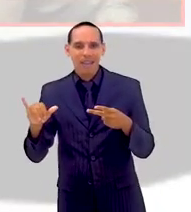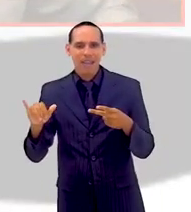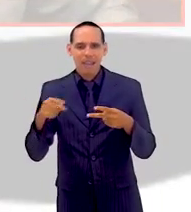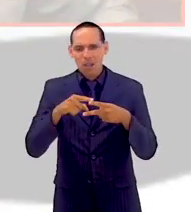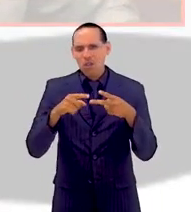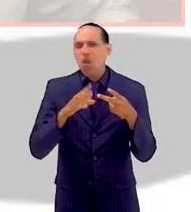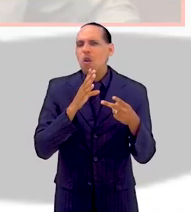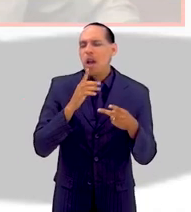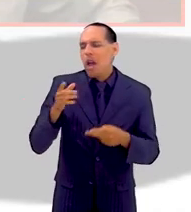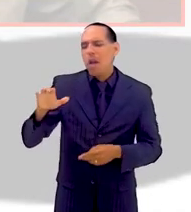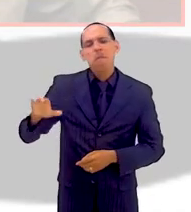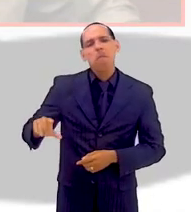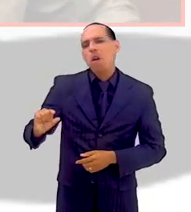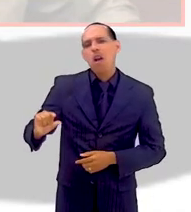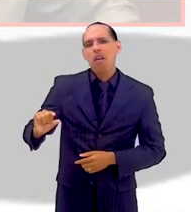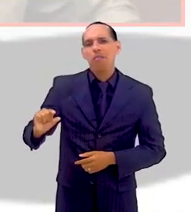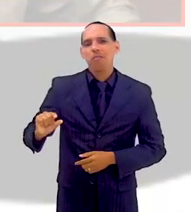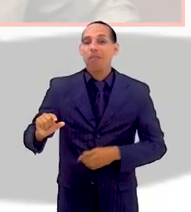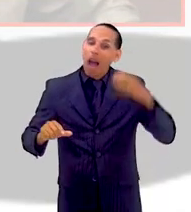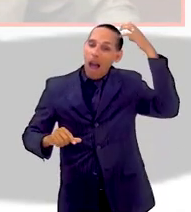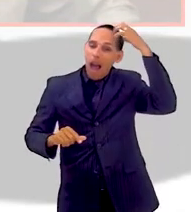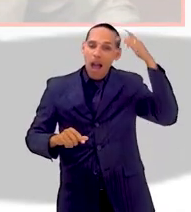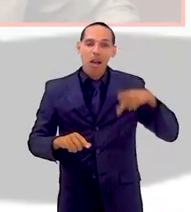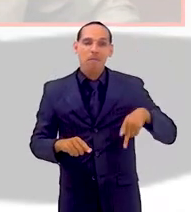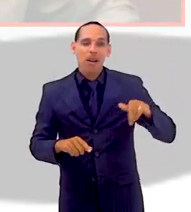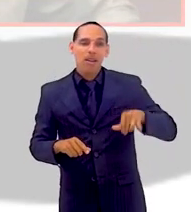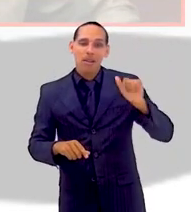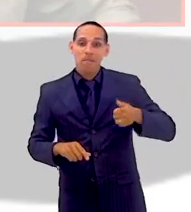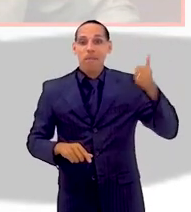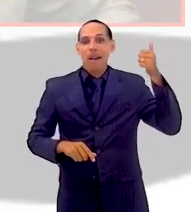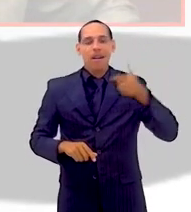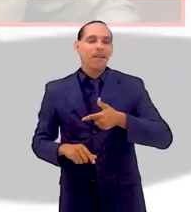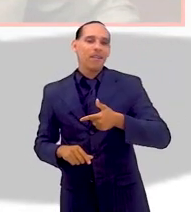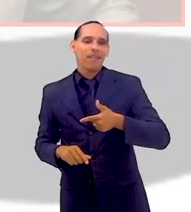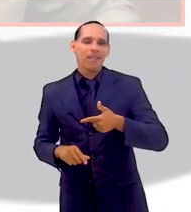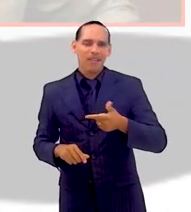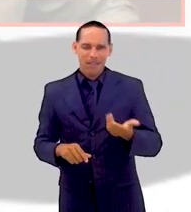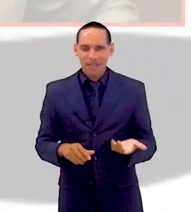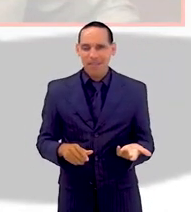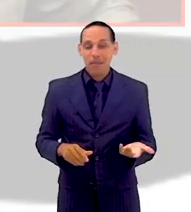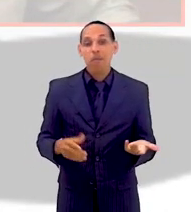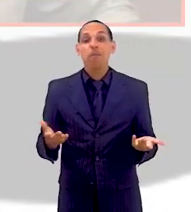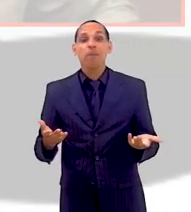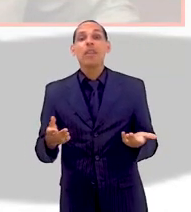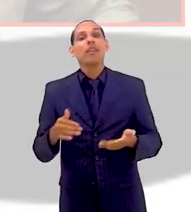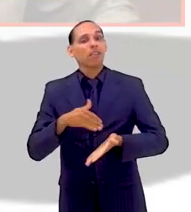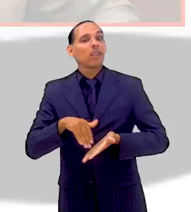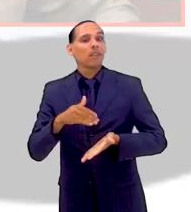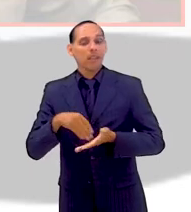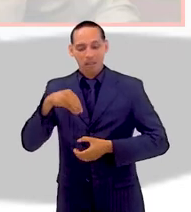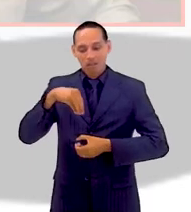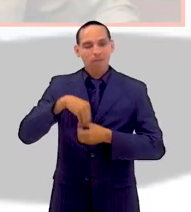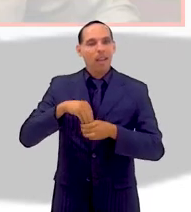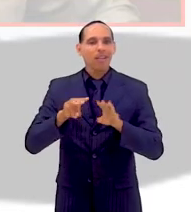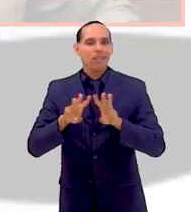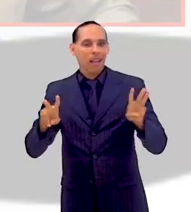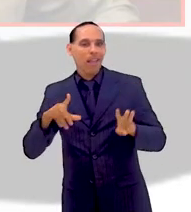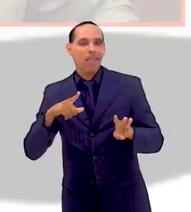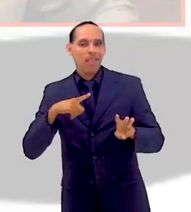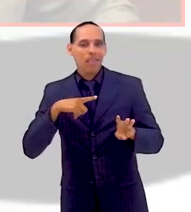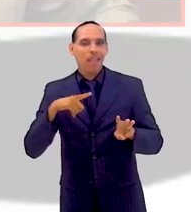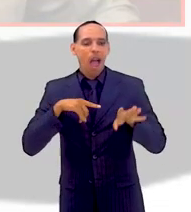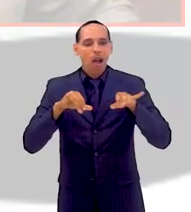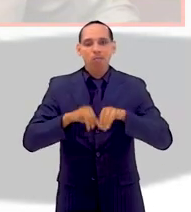Angra? A Turigia, junto com a Secretaria, montou um atrativo no site da própria Secretaria. Hoje você